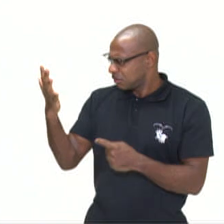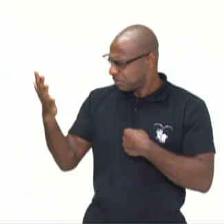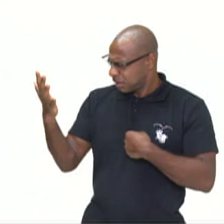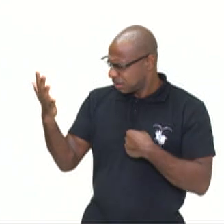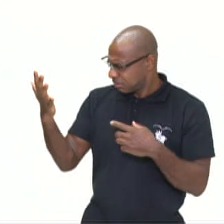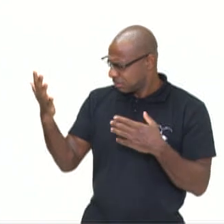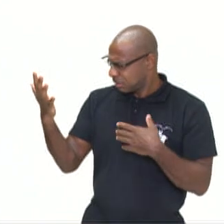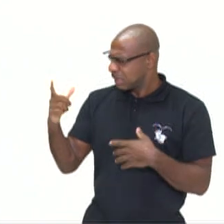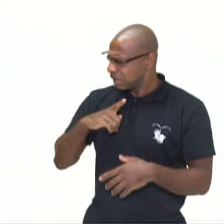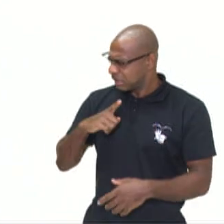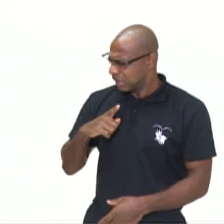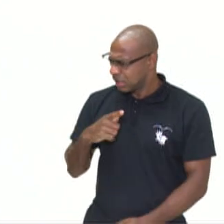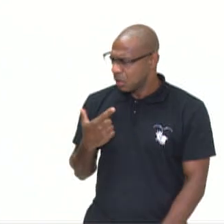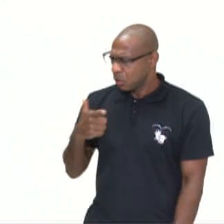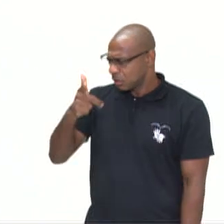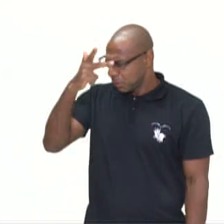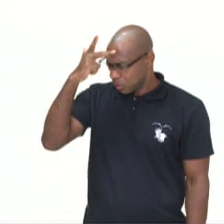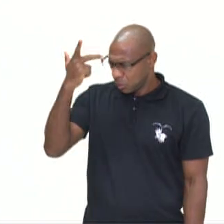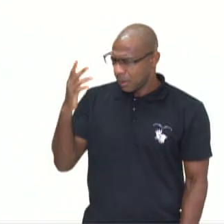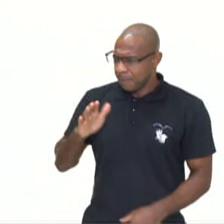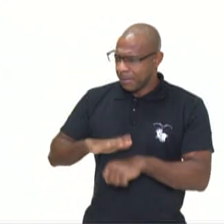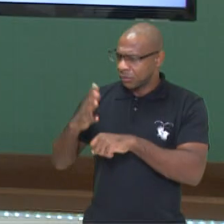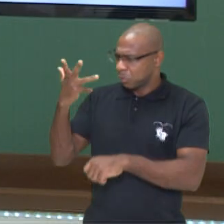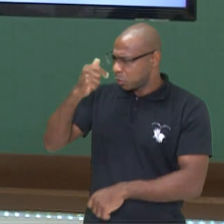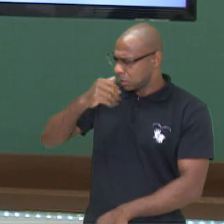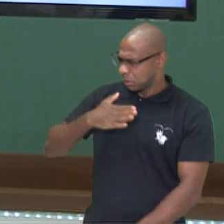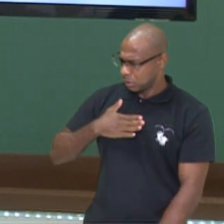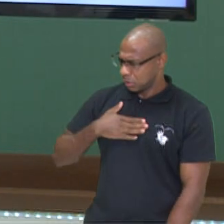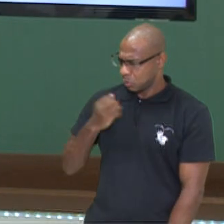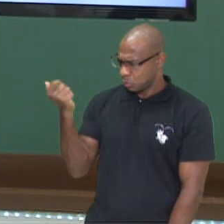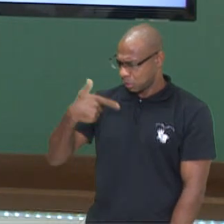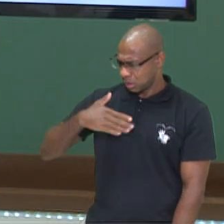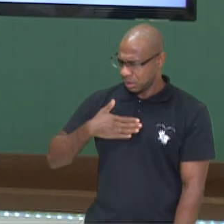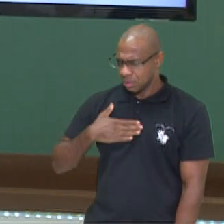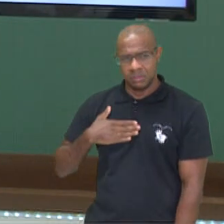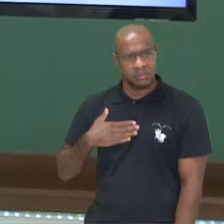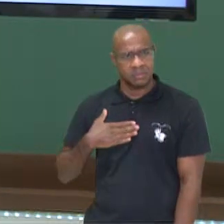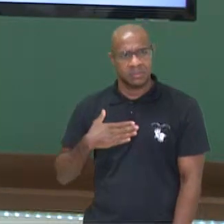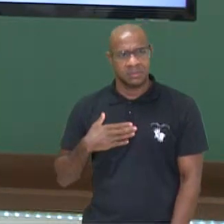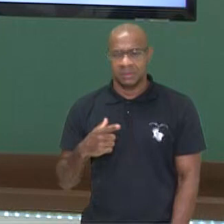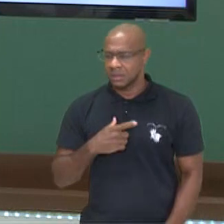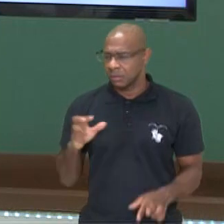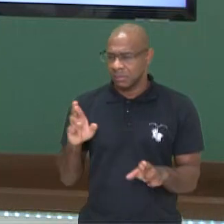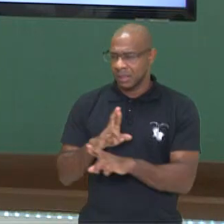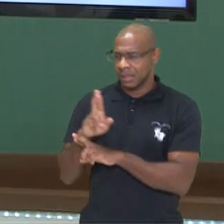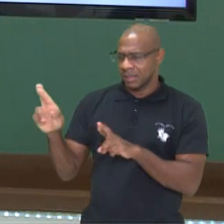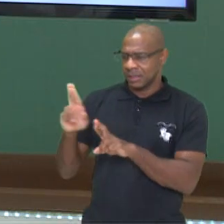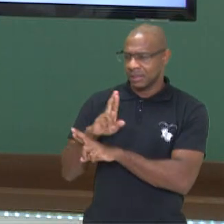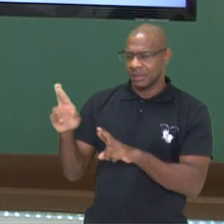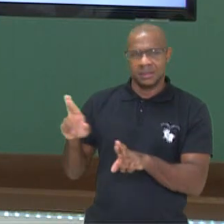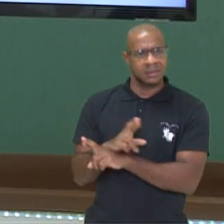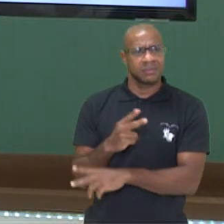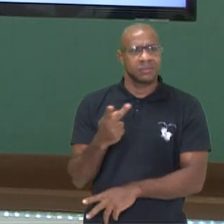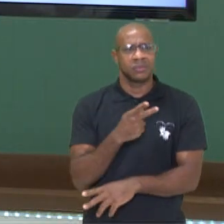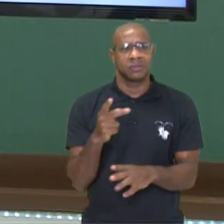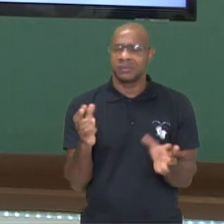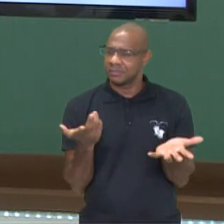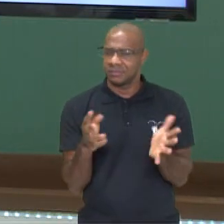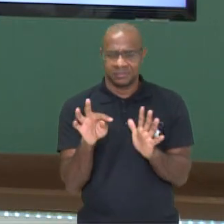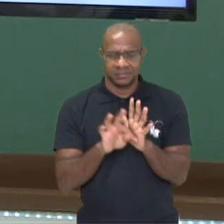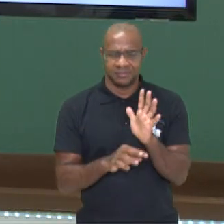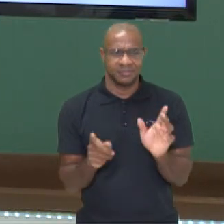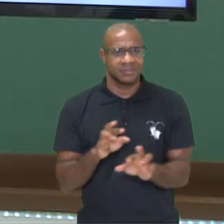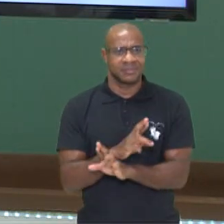existe alguém mais bonita do que eu? Sim, houve uma repetição aqui, há uma relação entre os dois textos. Então, o discurso